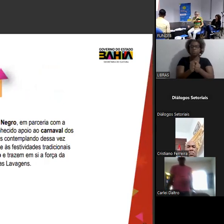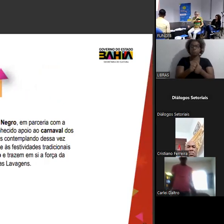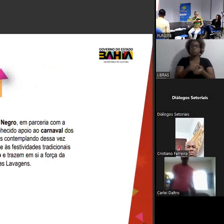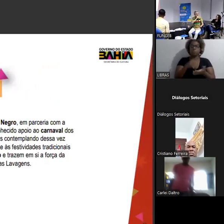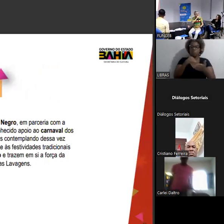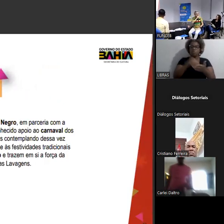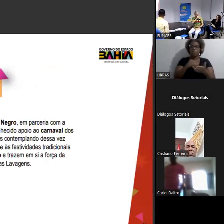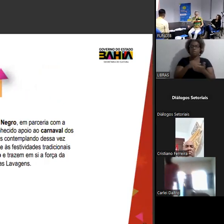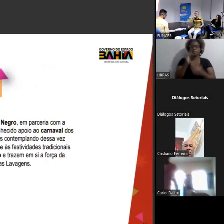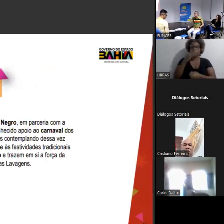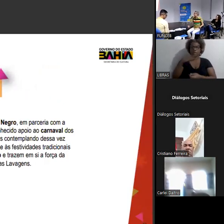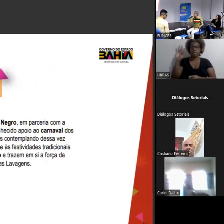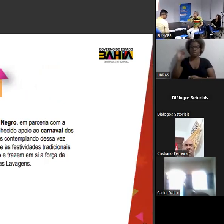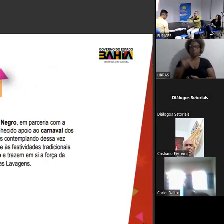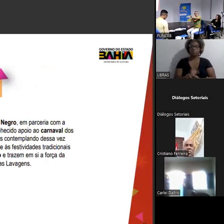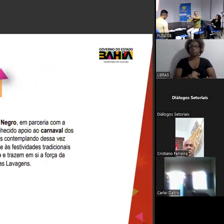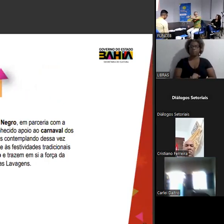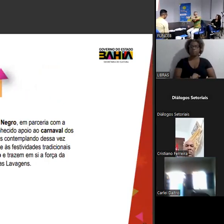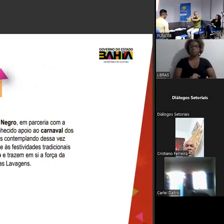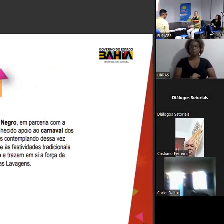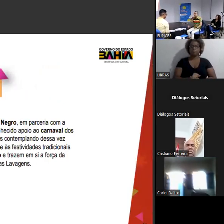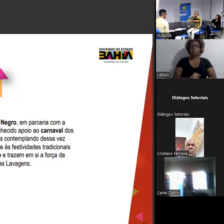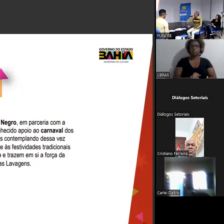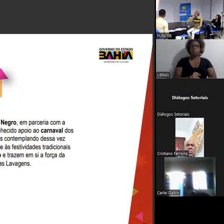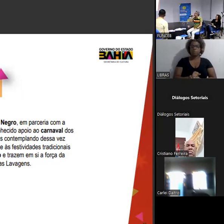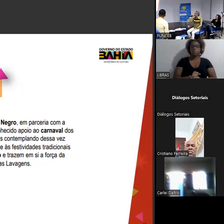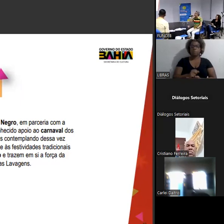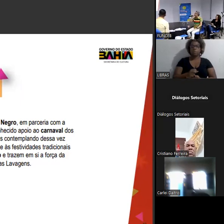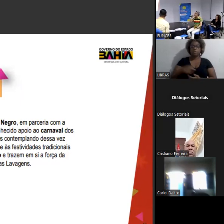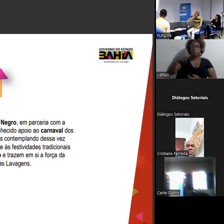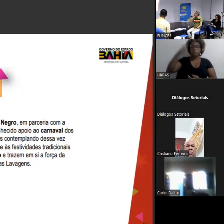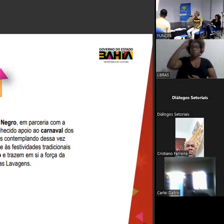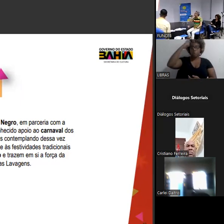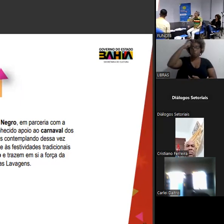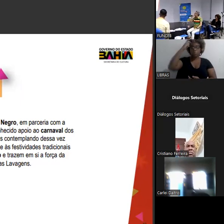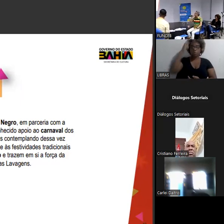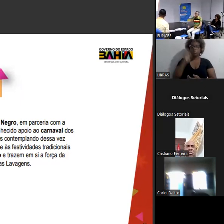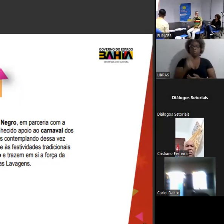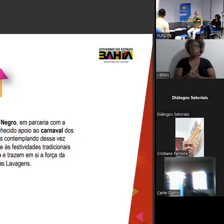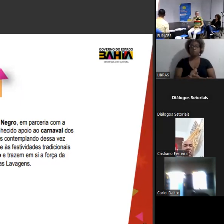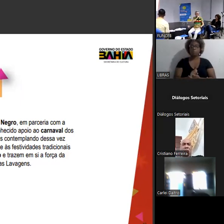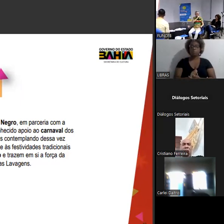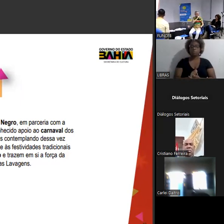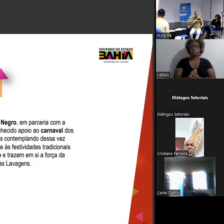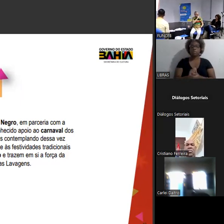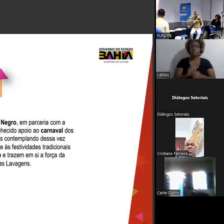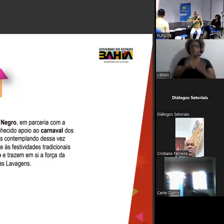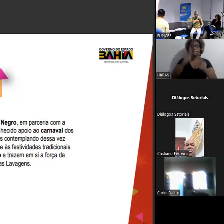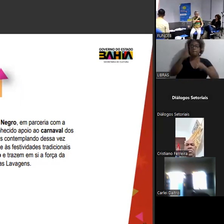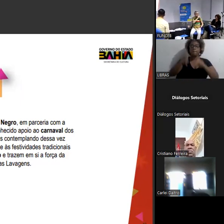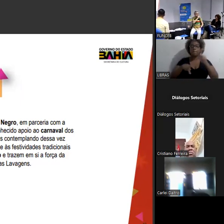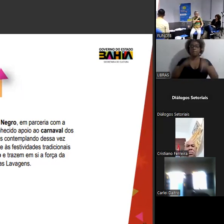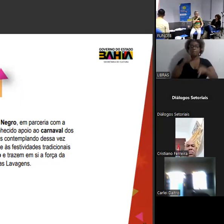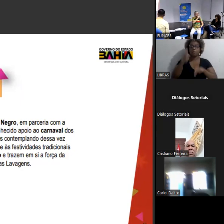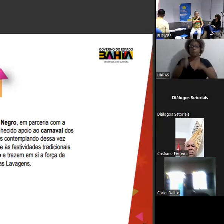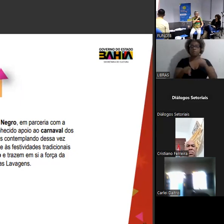popular, a novidade aqui destacada, mas reforço que não é só isso, a reformulação do edital Ouro Negro, a